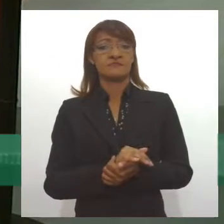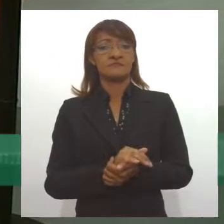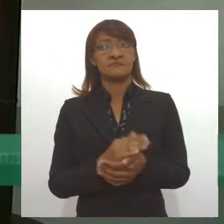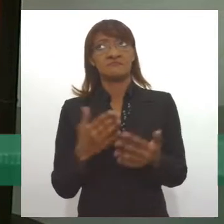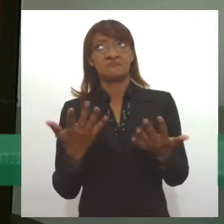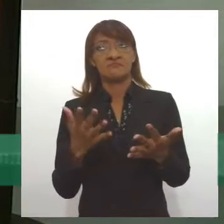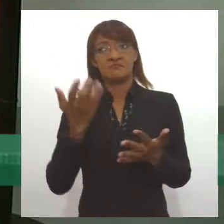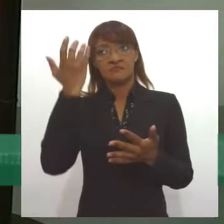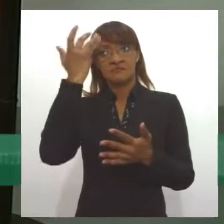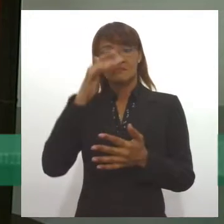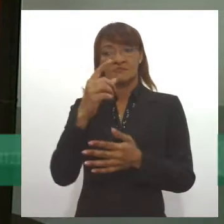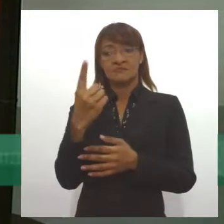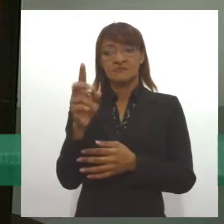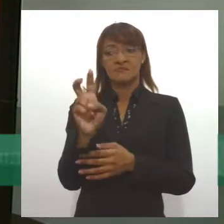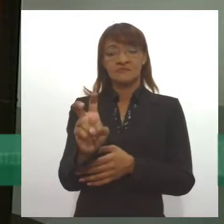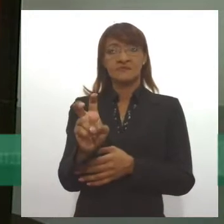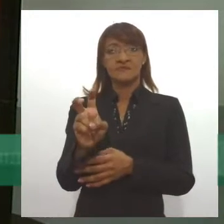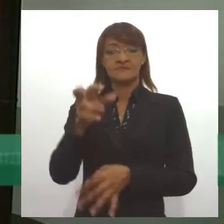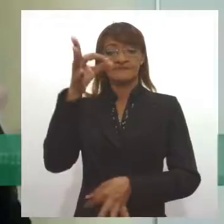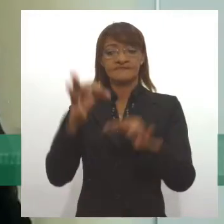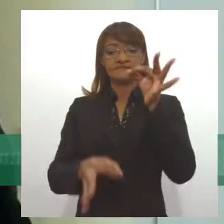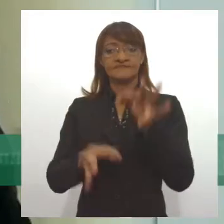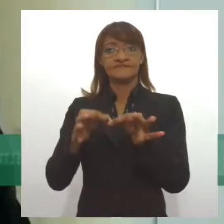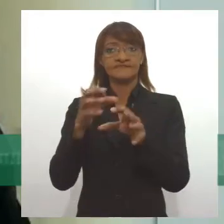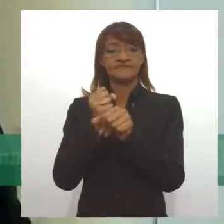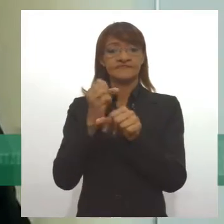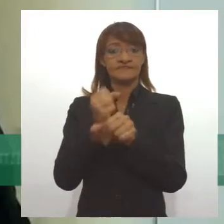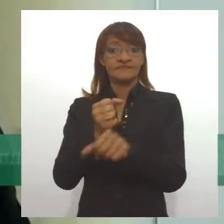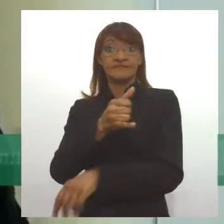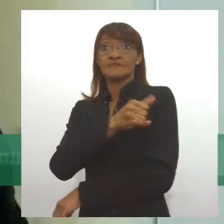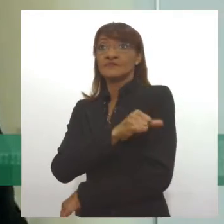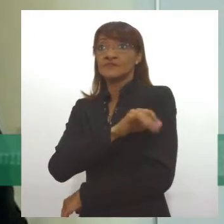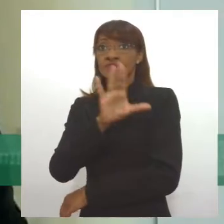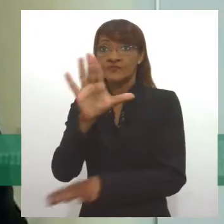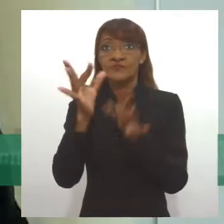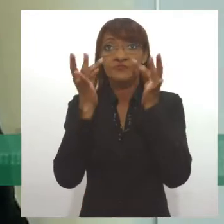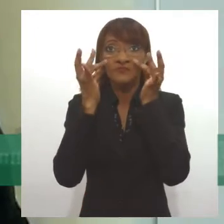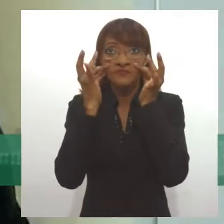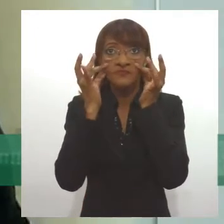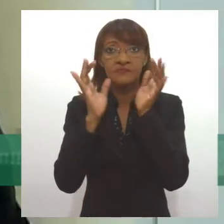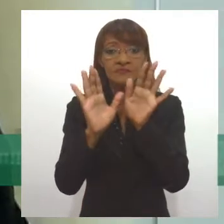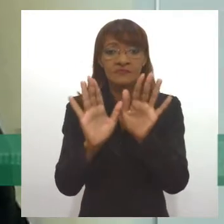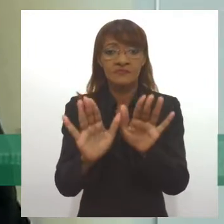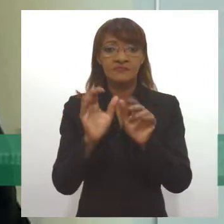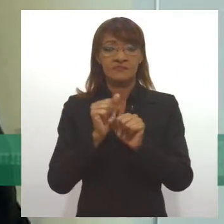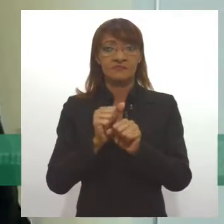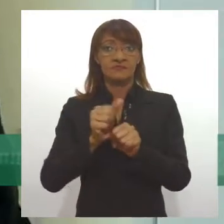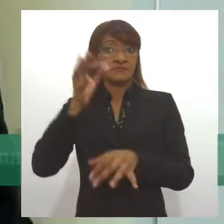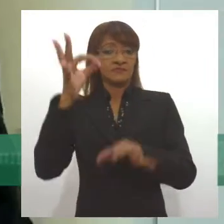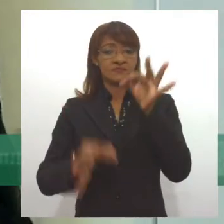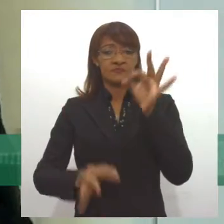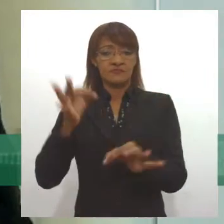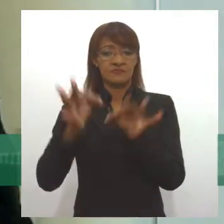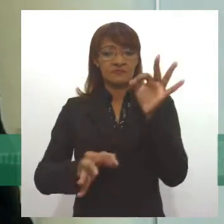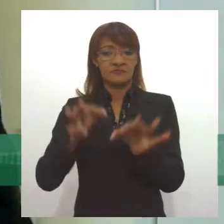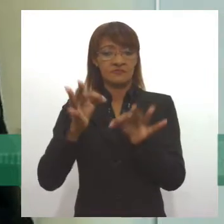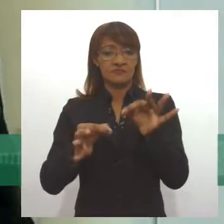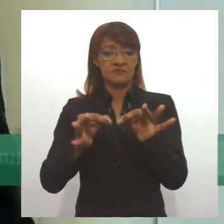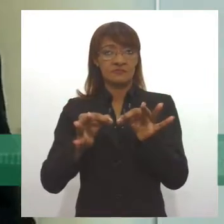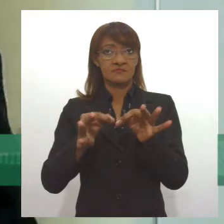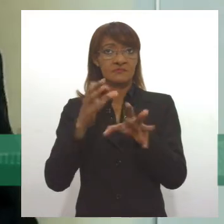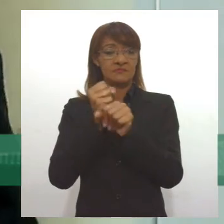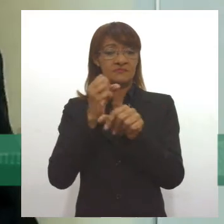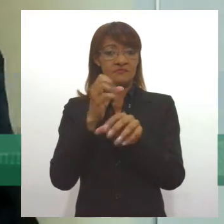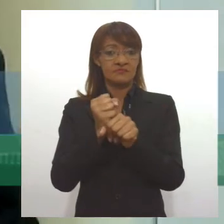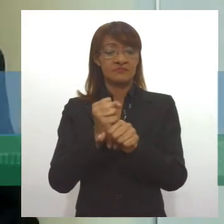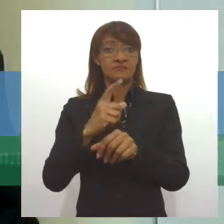dias... O Tribunal de Contas do Rio de Janeiro, ouça bem, vejam bem, o Tribunal de Contas do Rio de Janeiro criou um